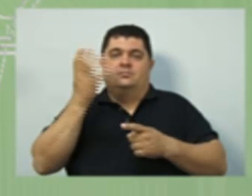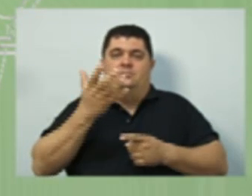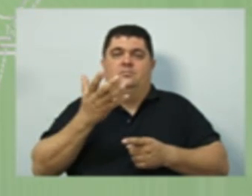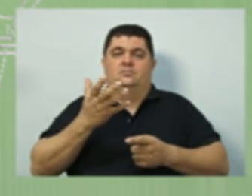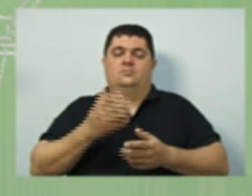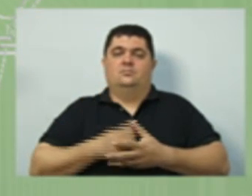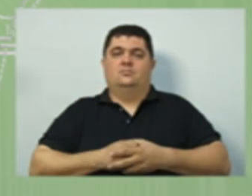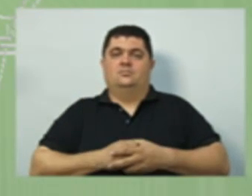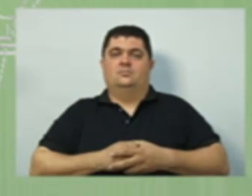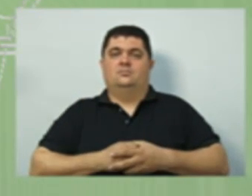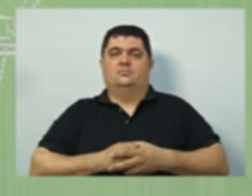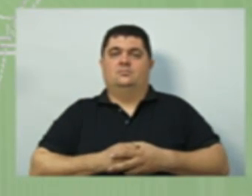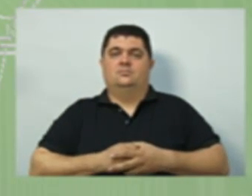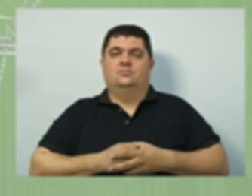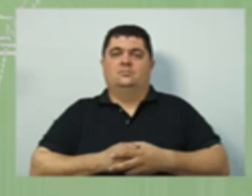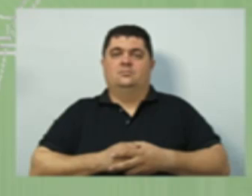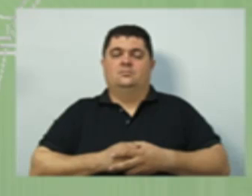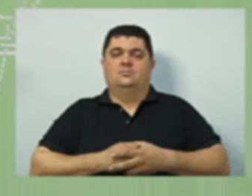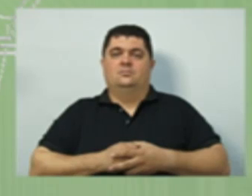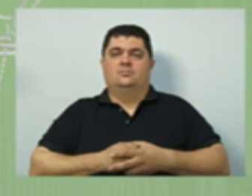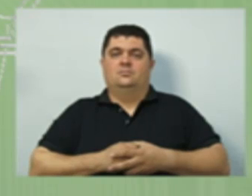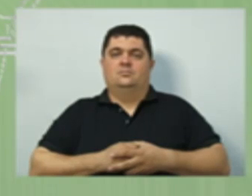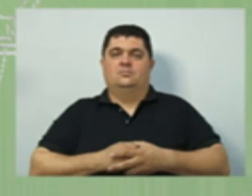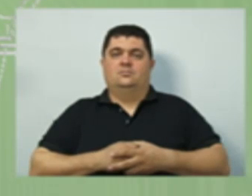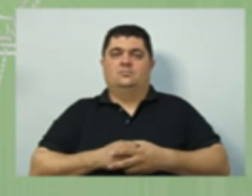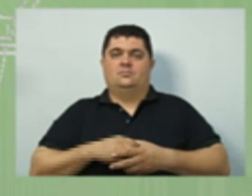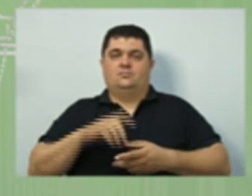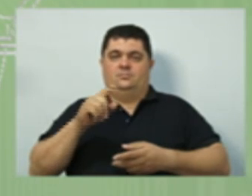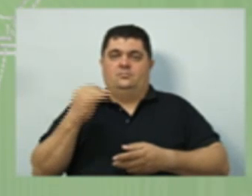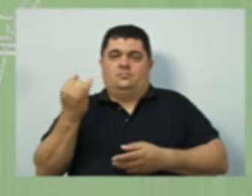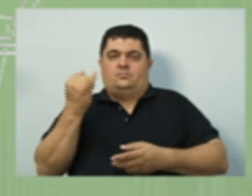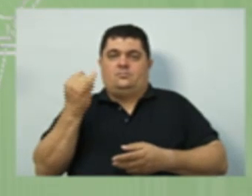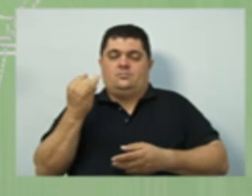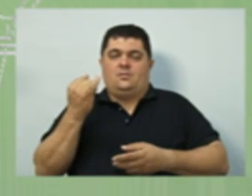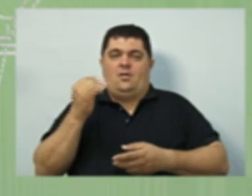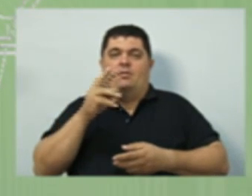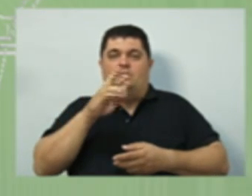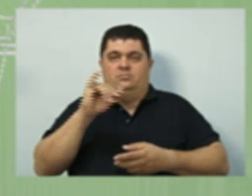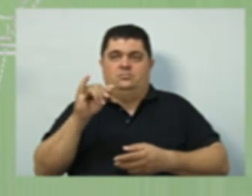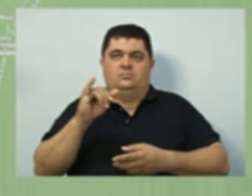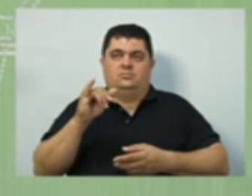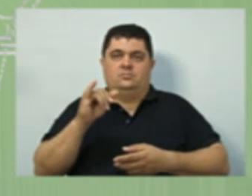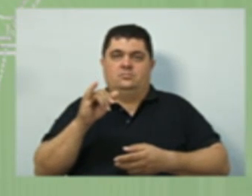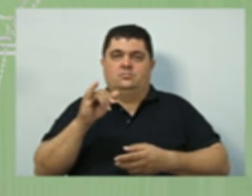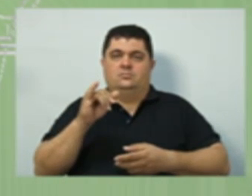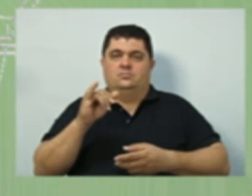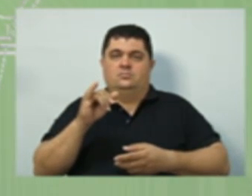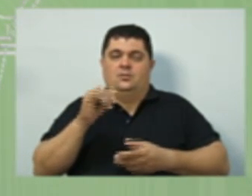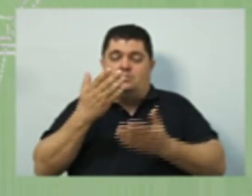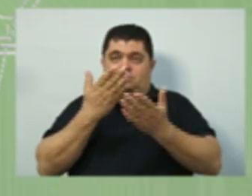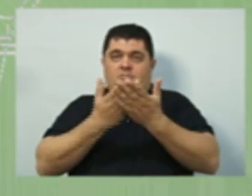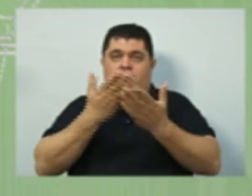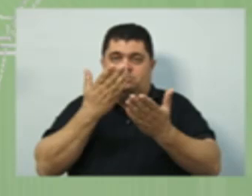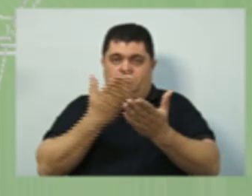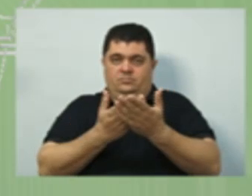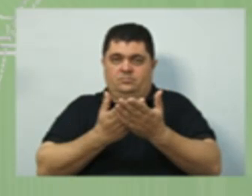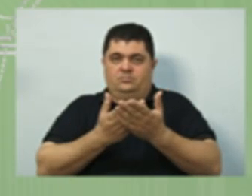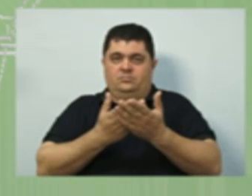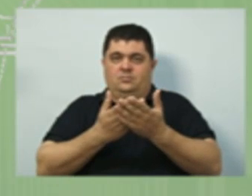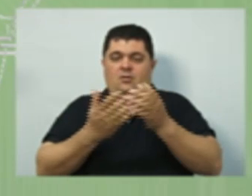ser chamado de churrasco. É isto. Nós iremos estudar